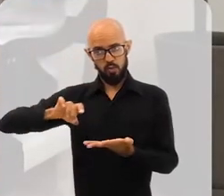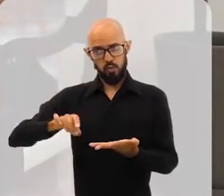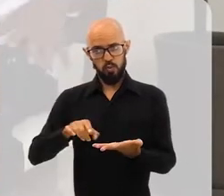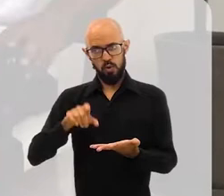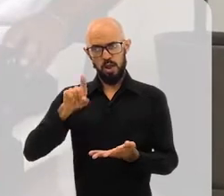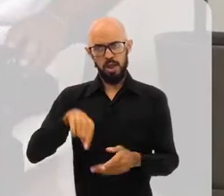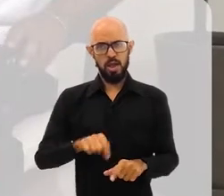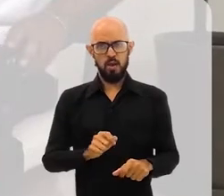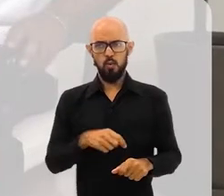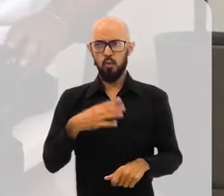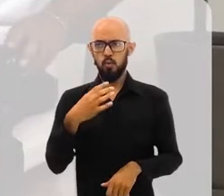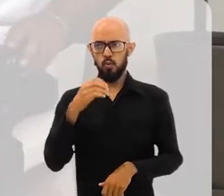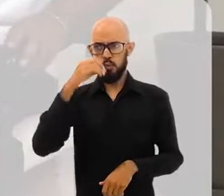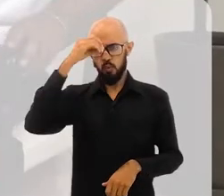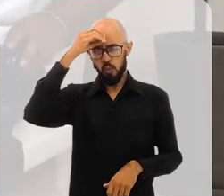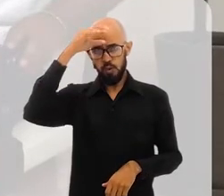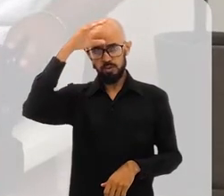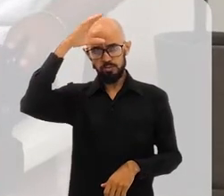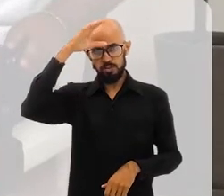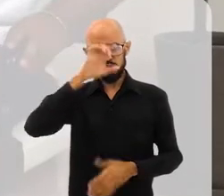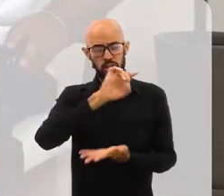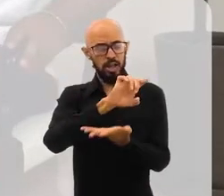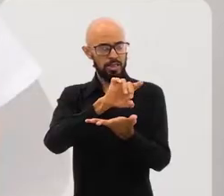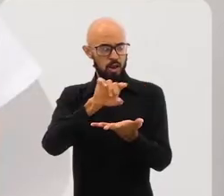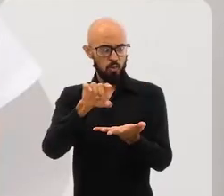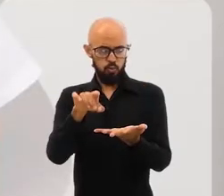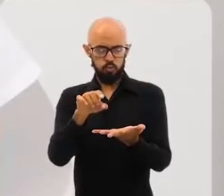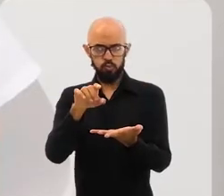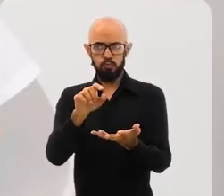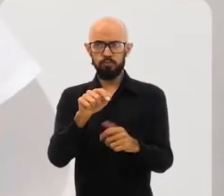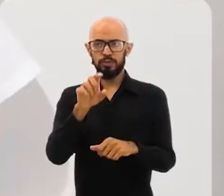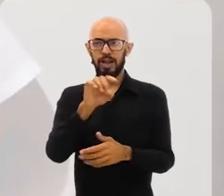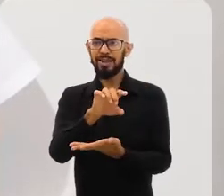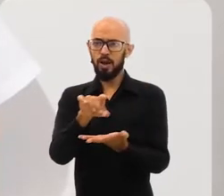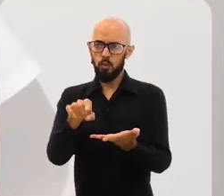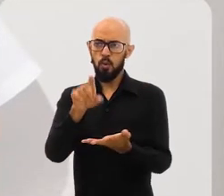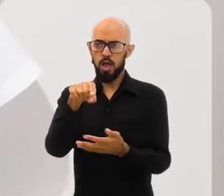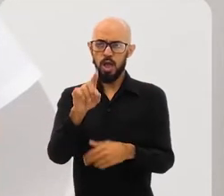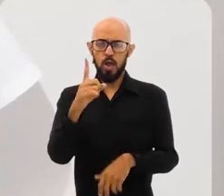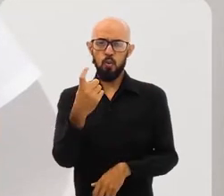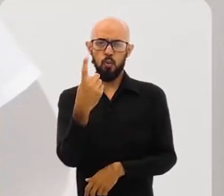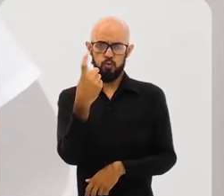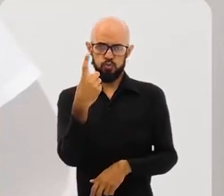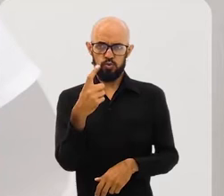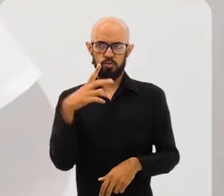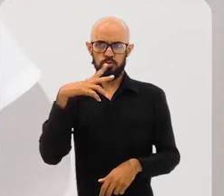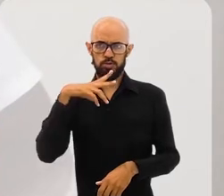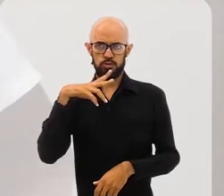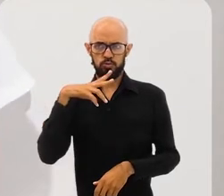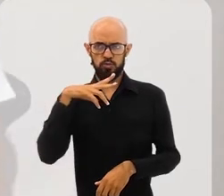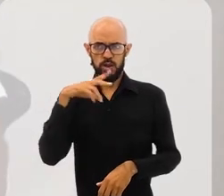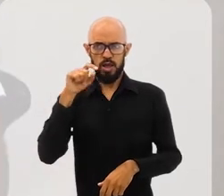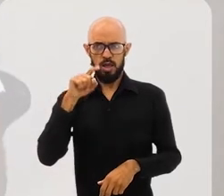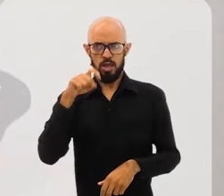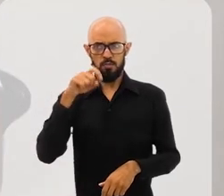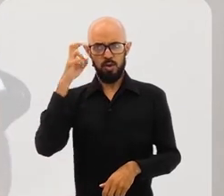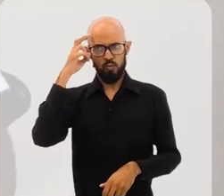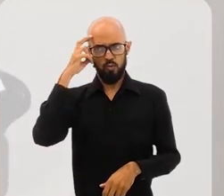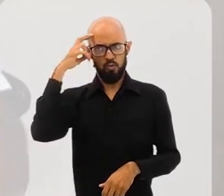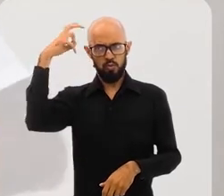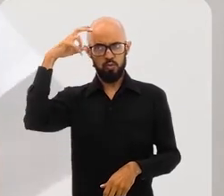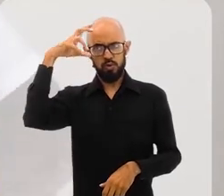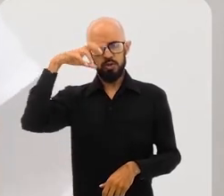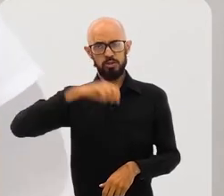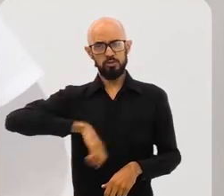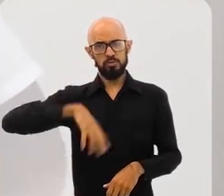do ser humano do próprio ser humano pra gente ver a cada ser humano de forma única e forma bem particular então a cultura que